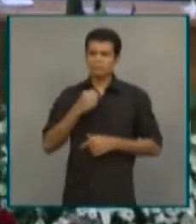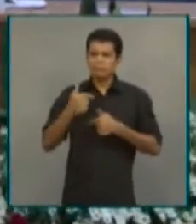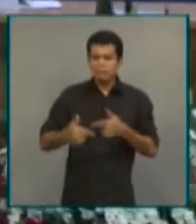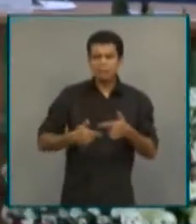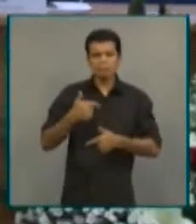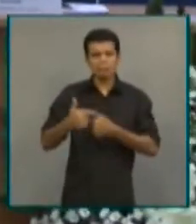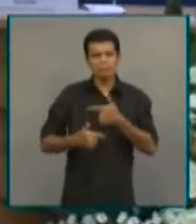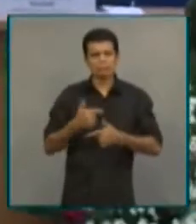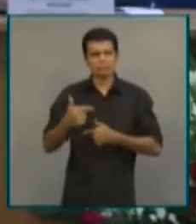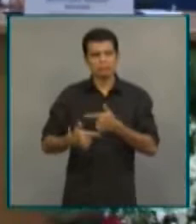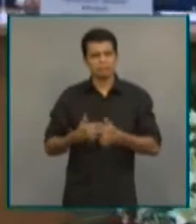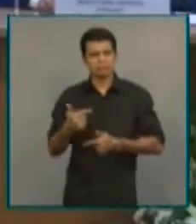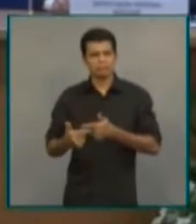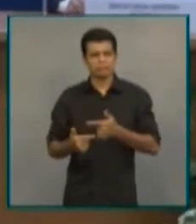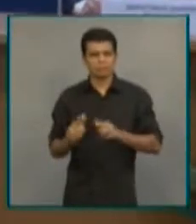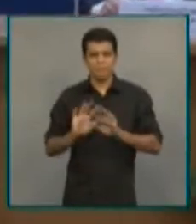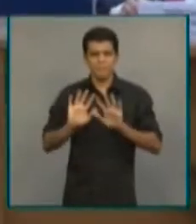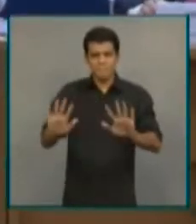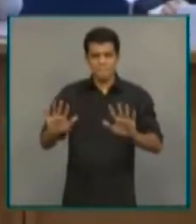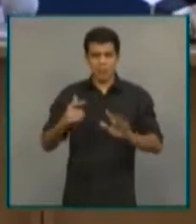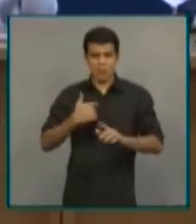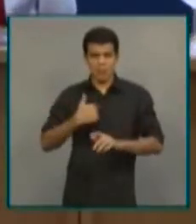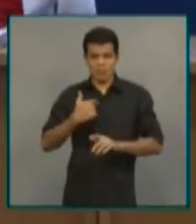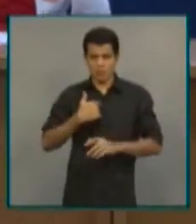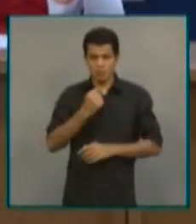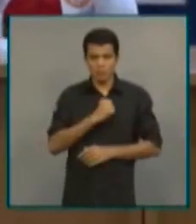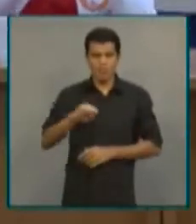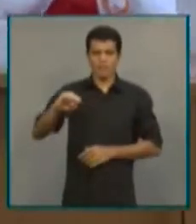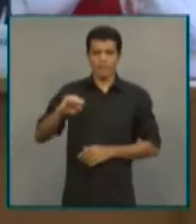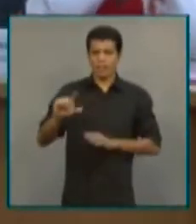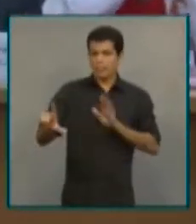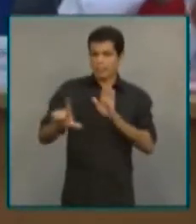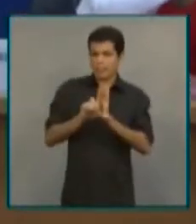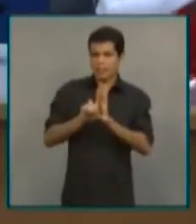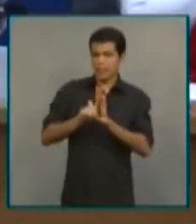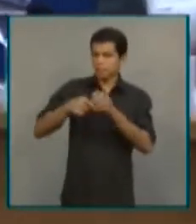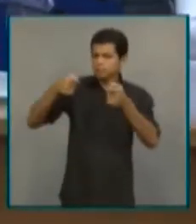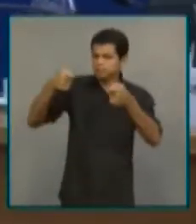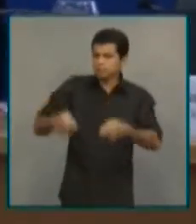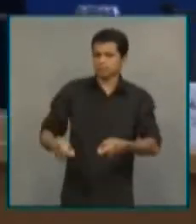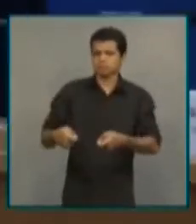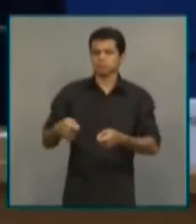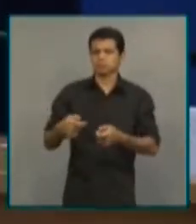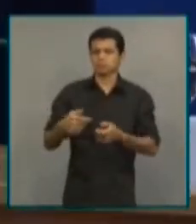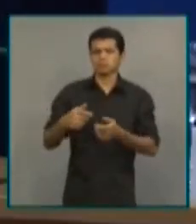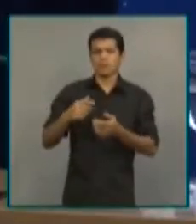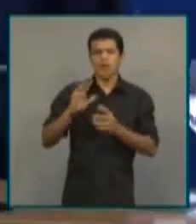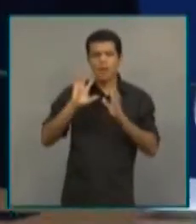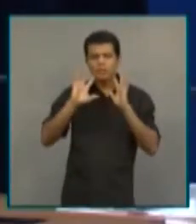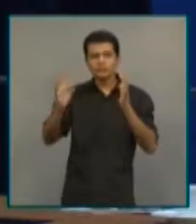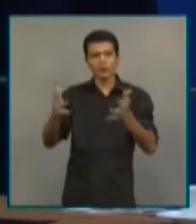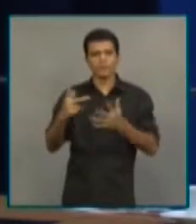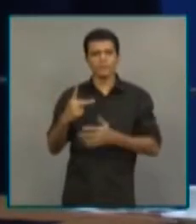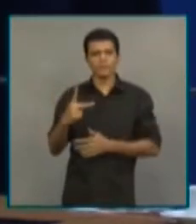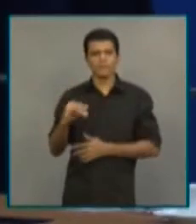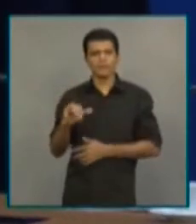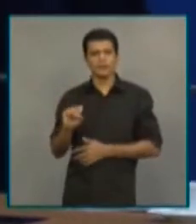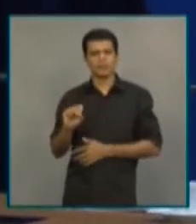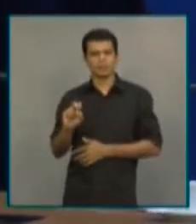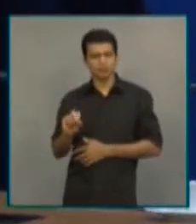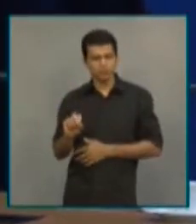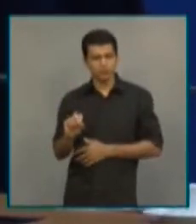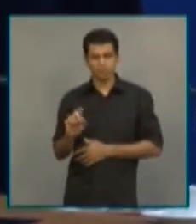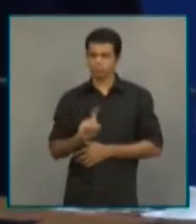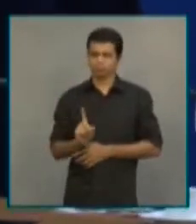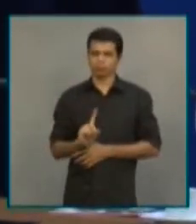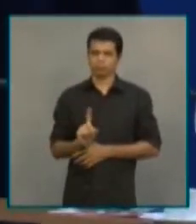aqui uma lei que venha definir esse piso. Não. Eu penso que o Conselho Seccional, o Conselho Estadual,